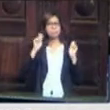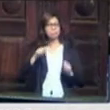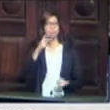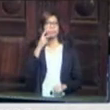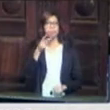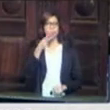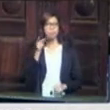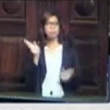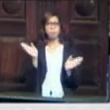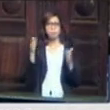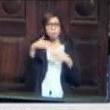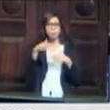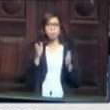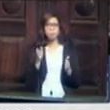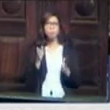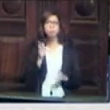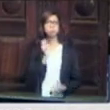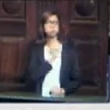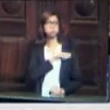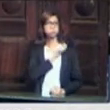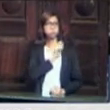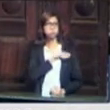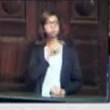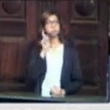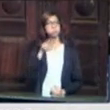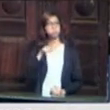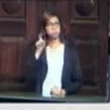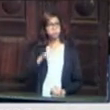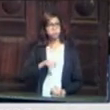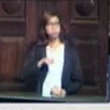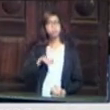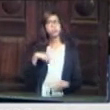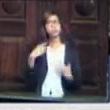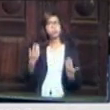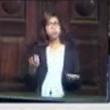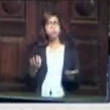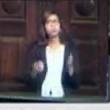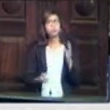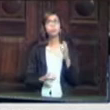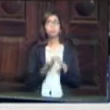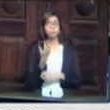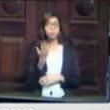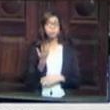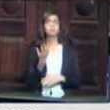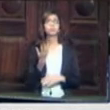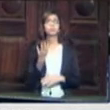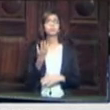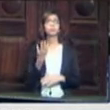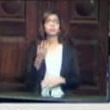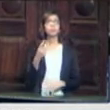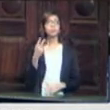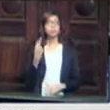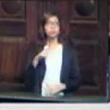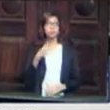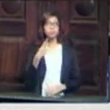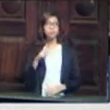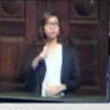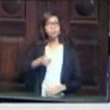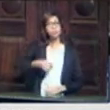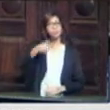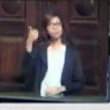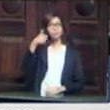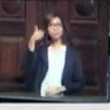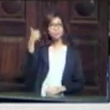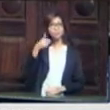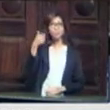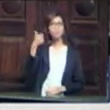esse pacote, na verdade, era um pacote de maldade, que surgiu com a premissa da